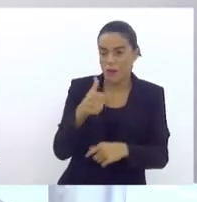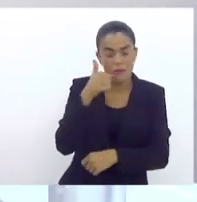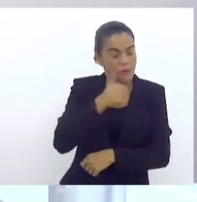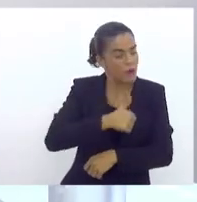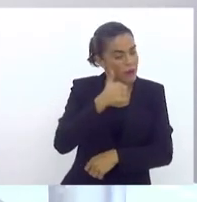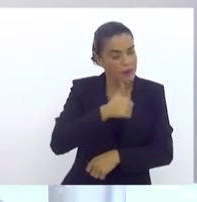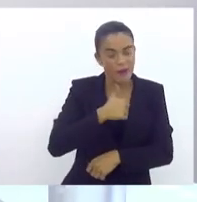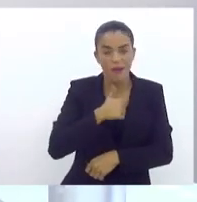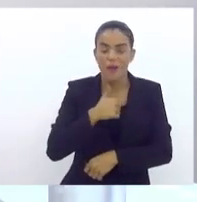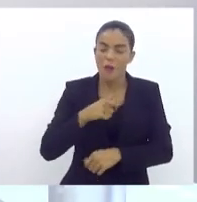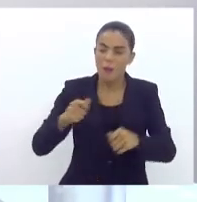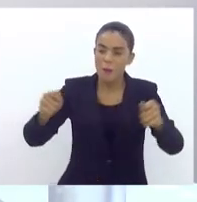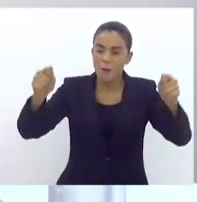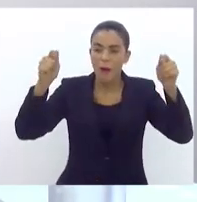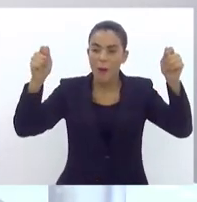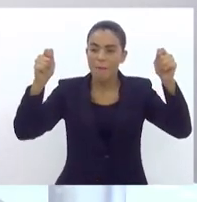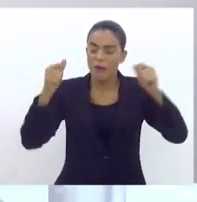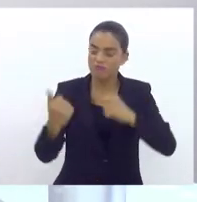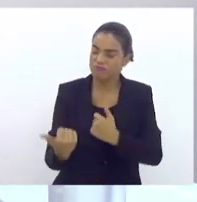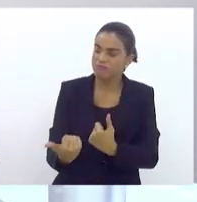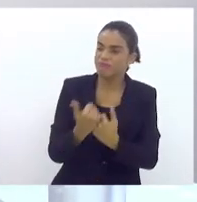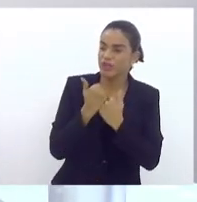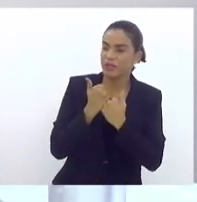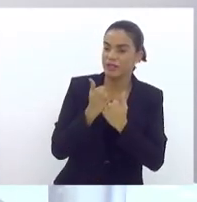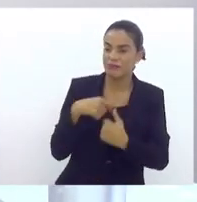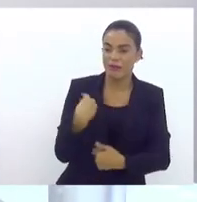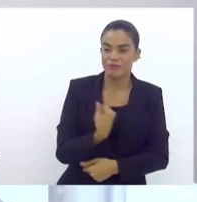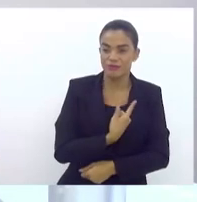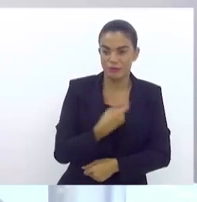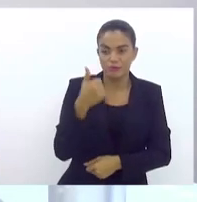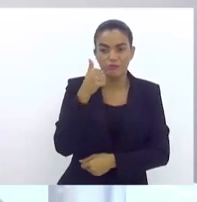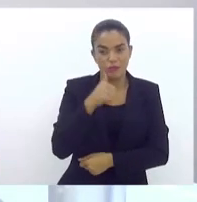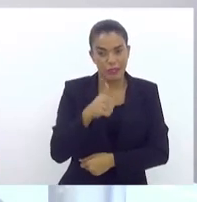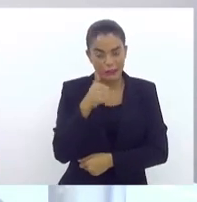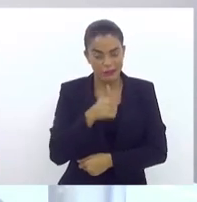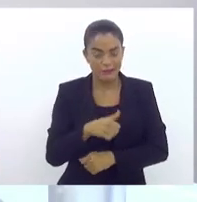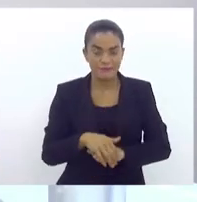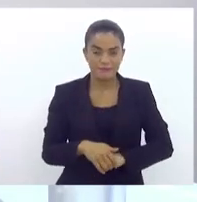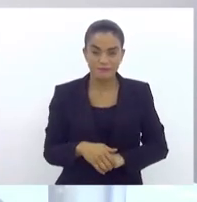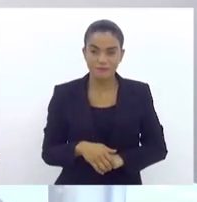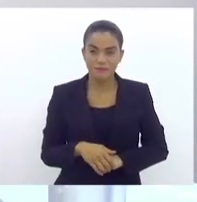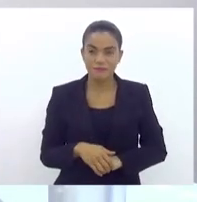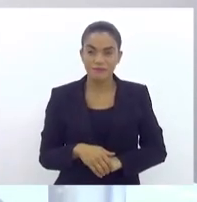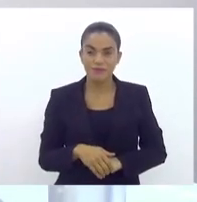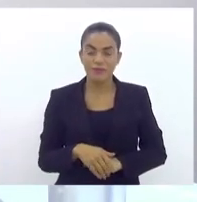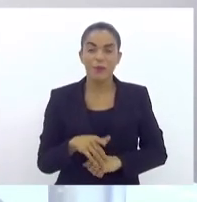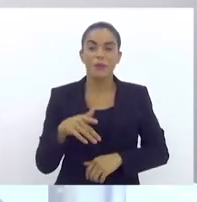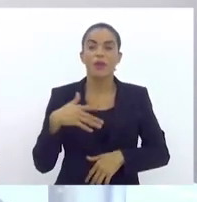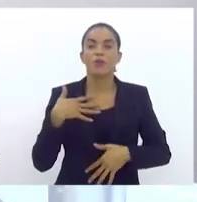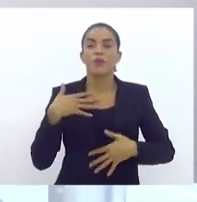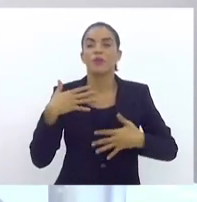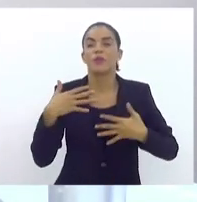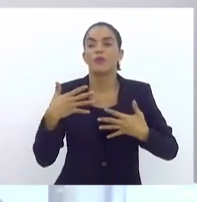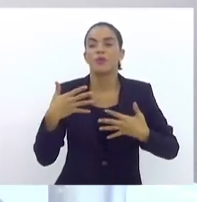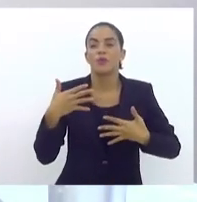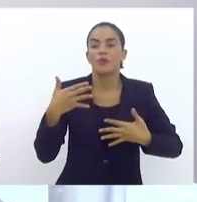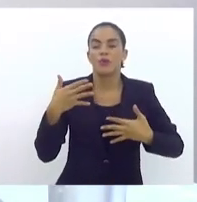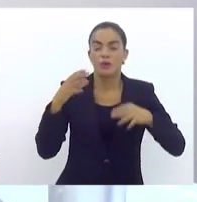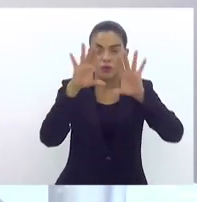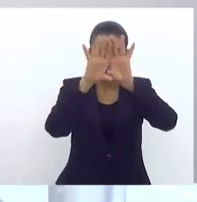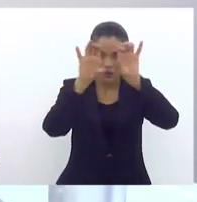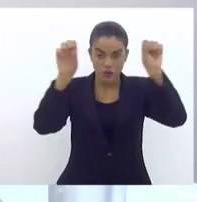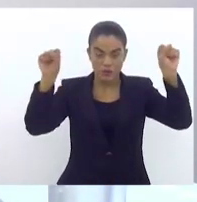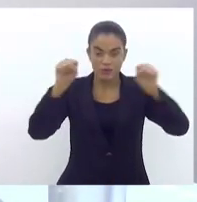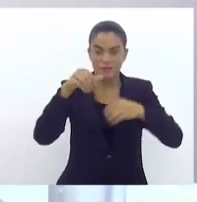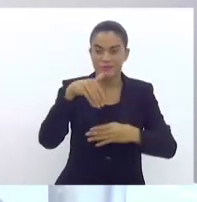campanha para a gente Nos períodos eleitorais né ali pré-determinado pelo pelo Tribunal Superior